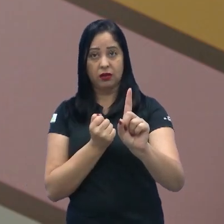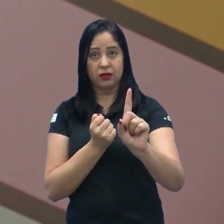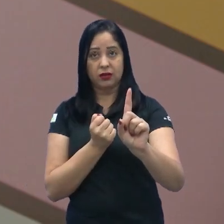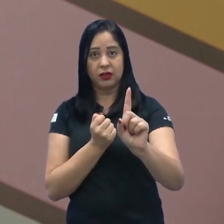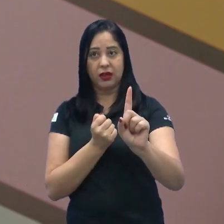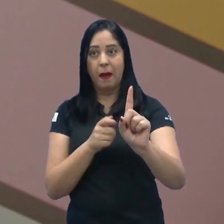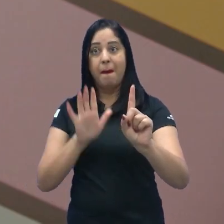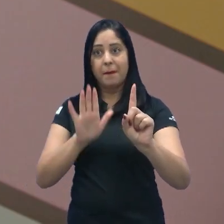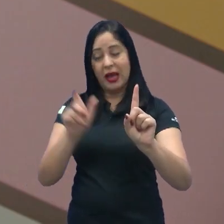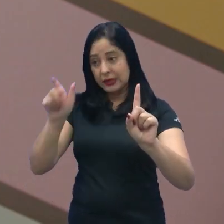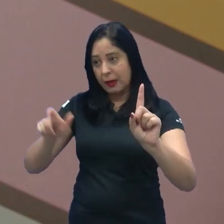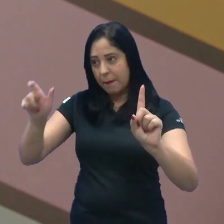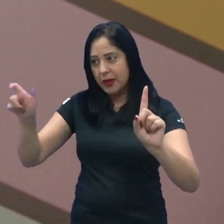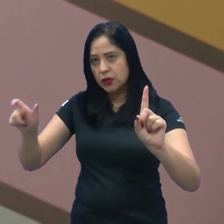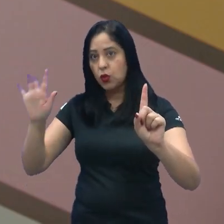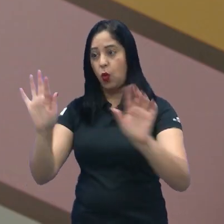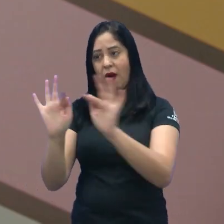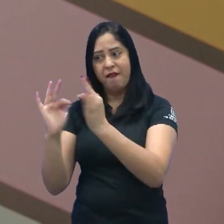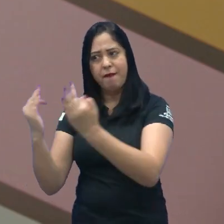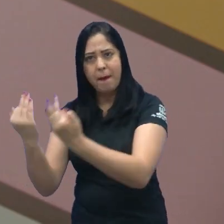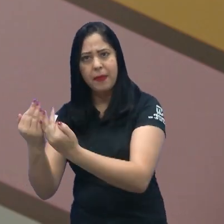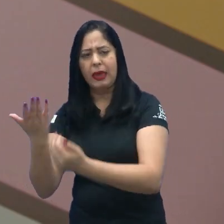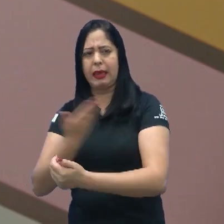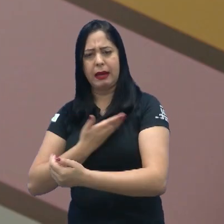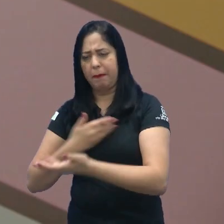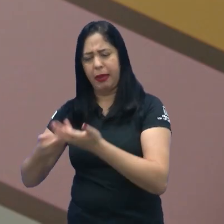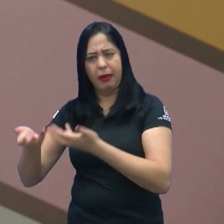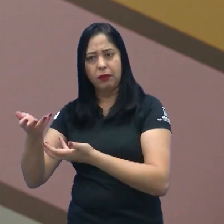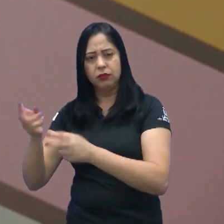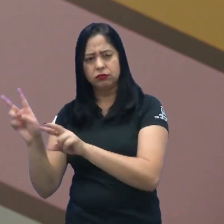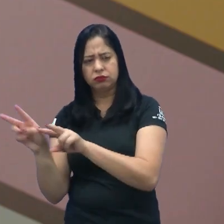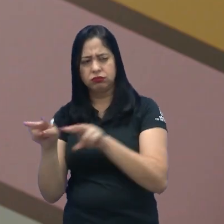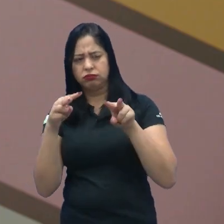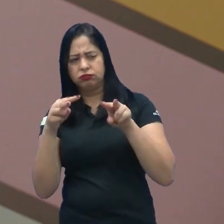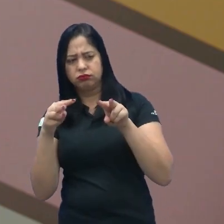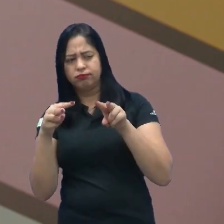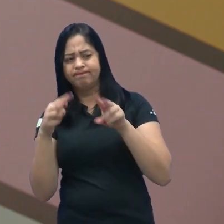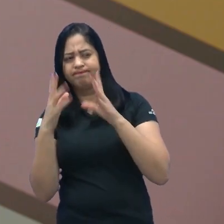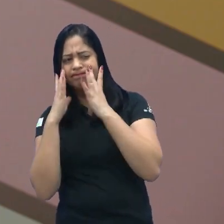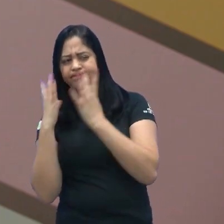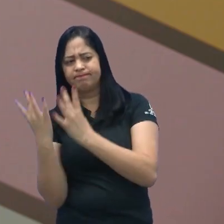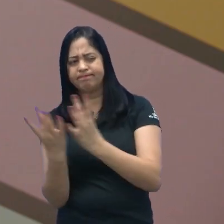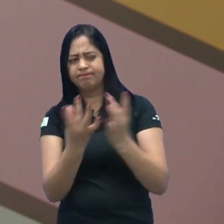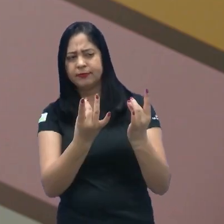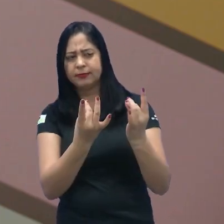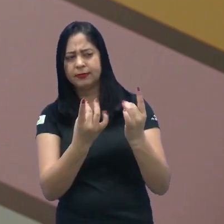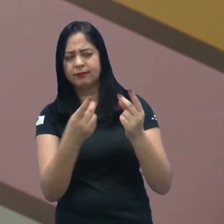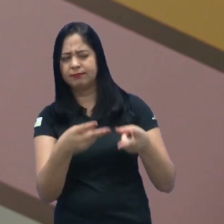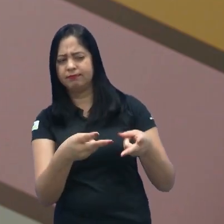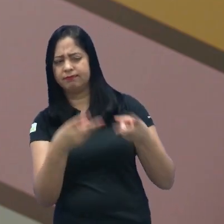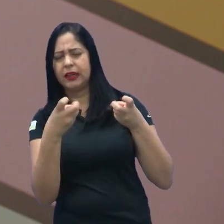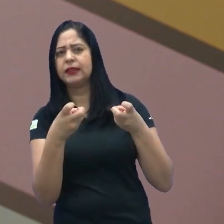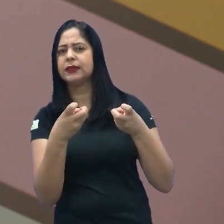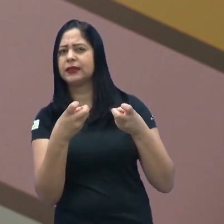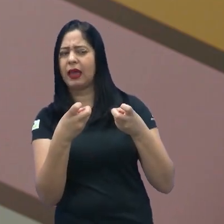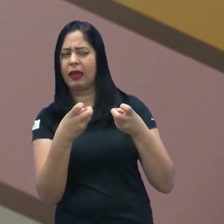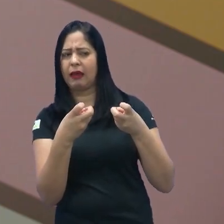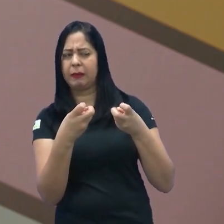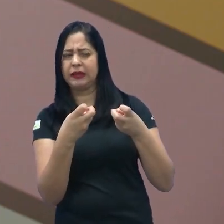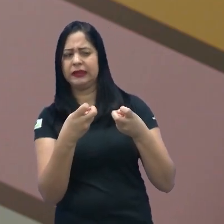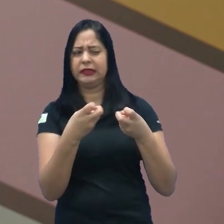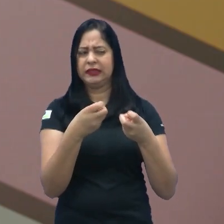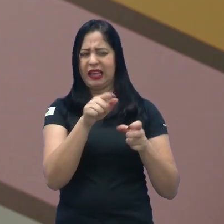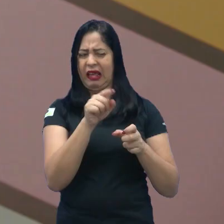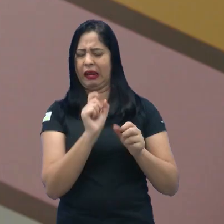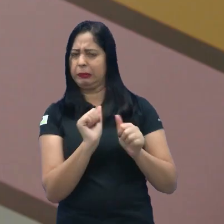estão em torno dessa mulher que está gestando, eles conseguem observar, né, algumas alterações,